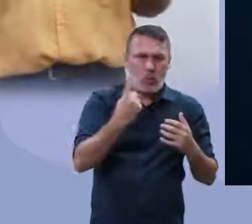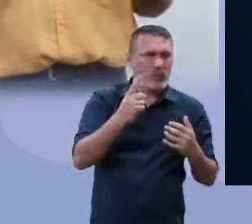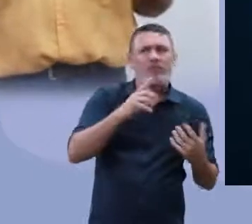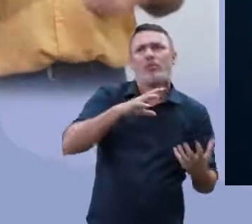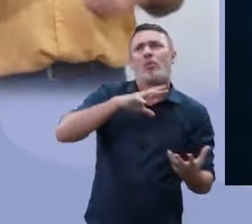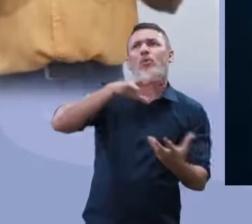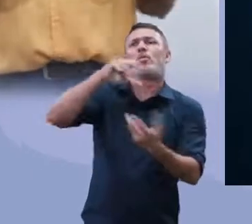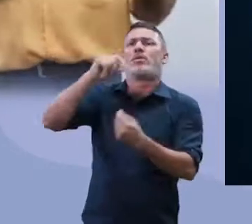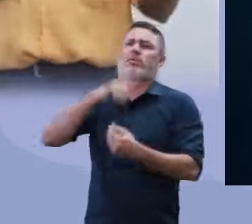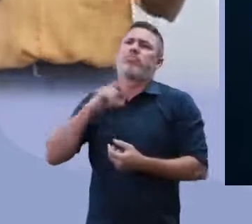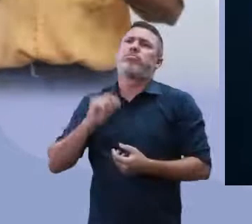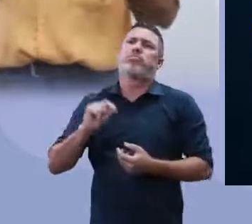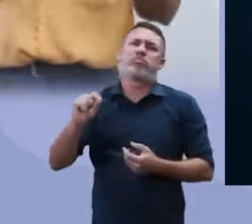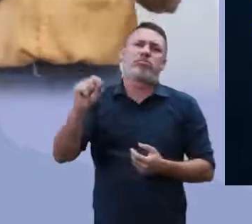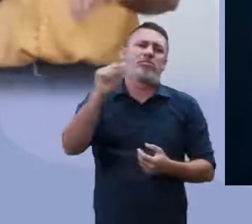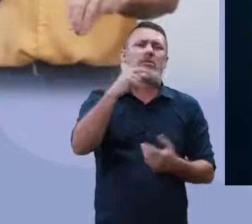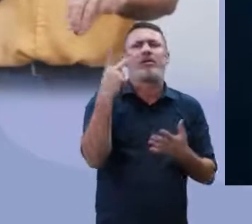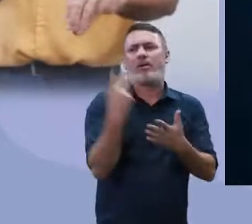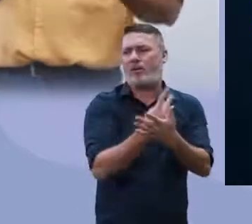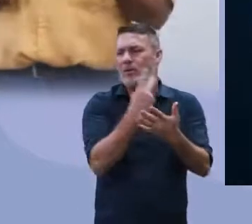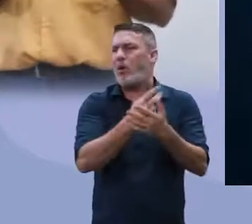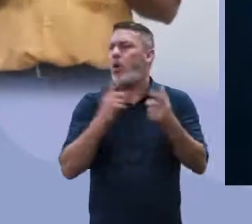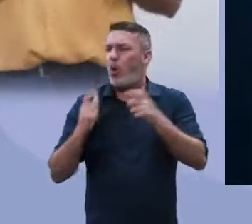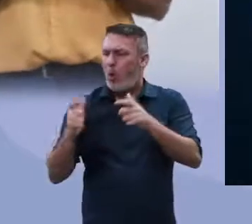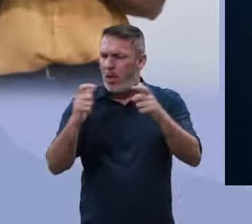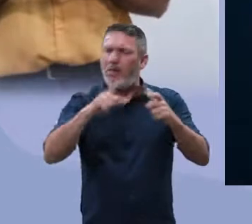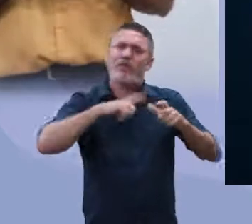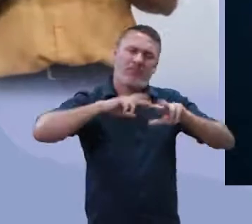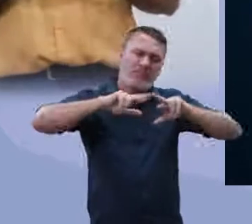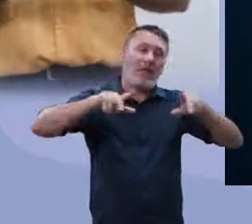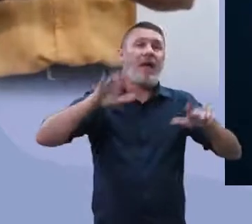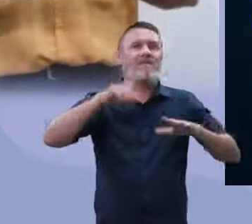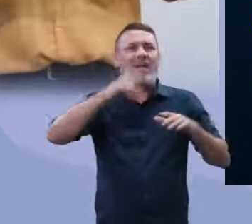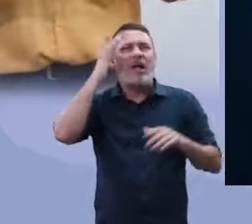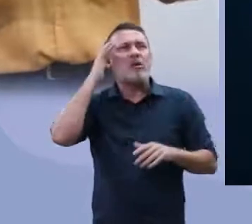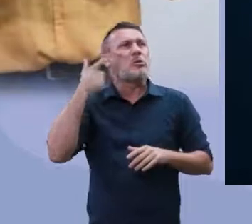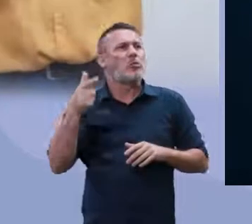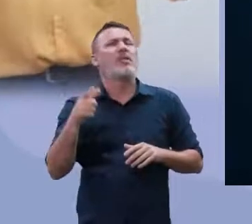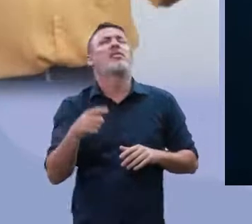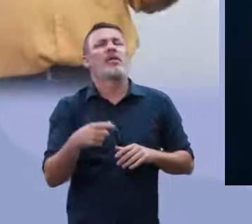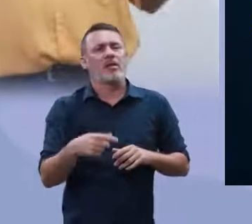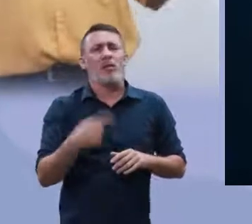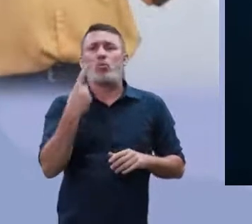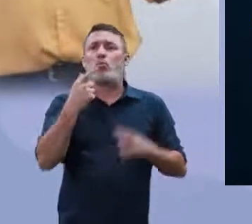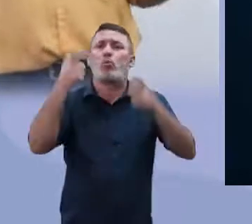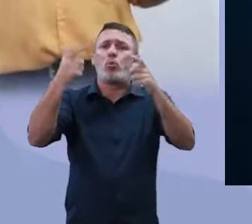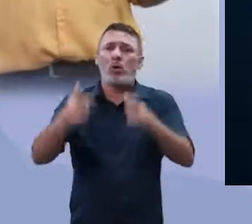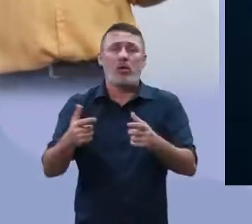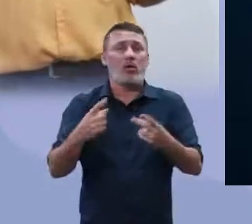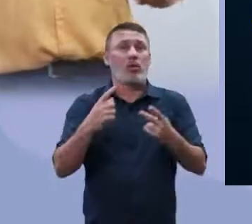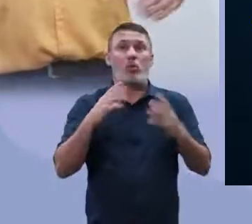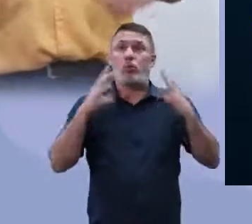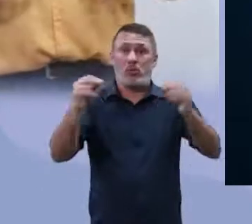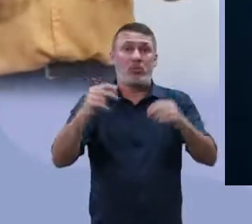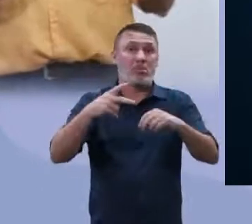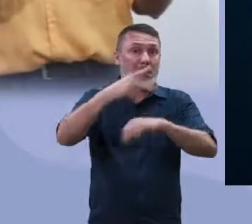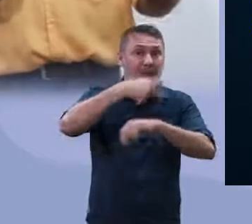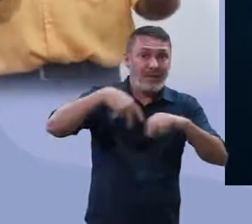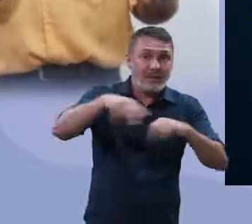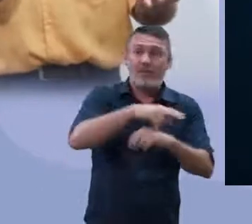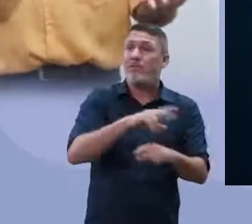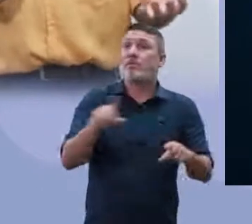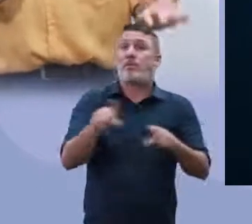ou seja, ela vai estar atingindo às vezes um determinado local, mas às vezes ela vai estar atingindo toda uma região, todo um país e até